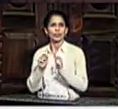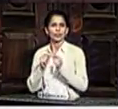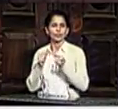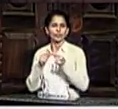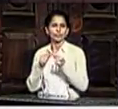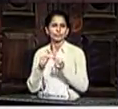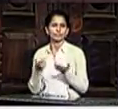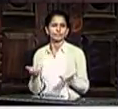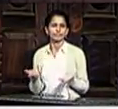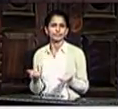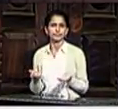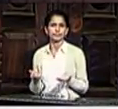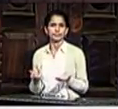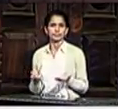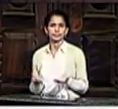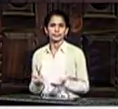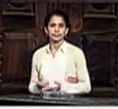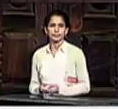da questão